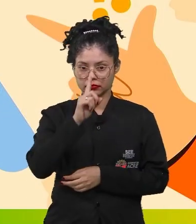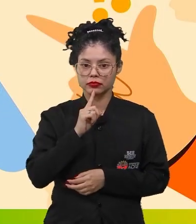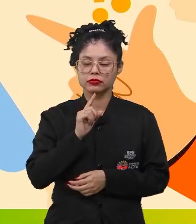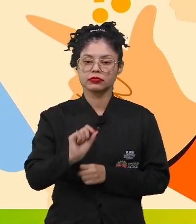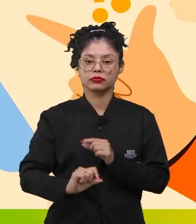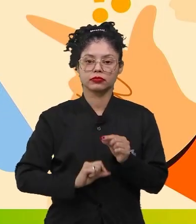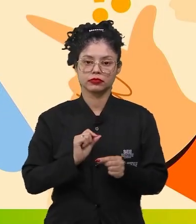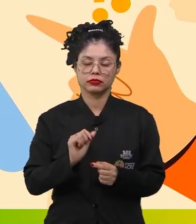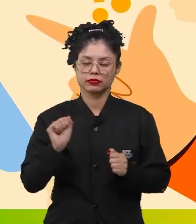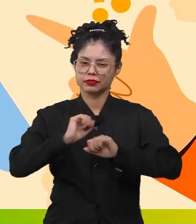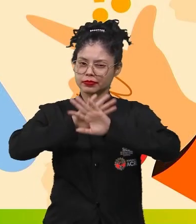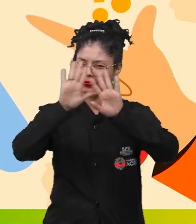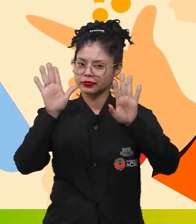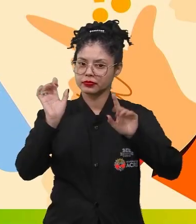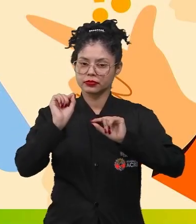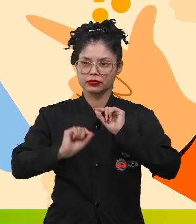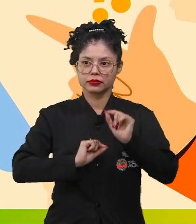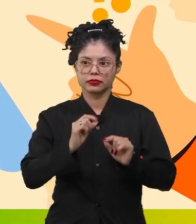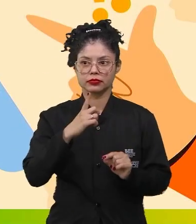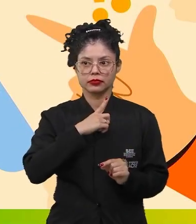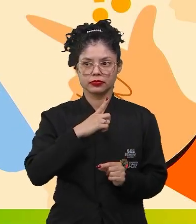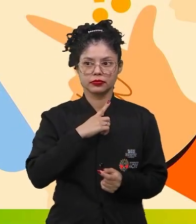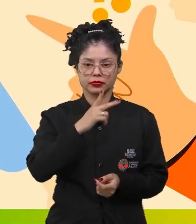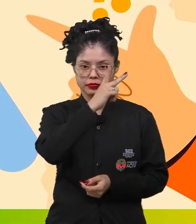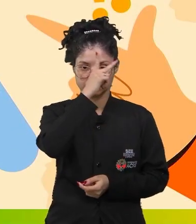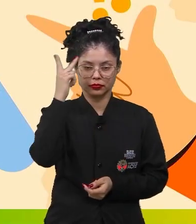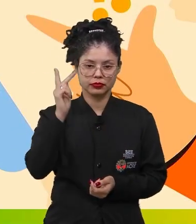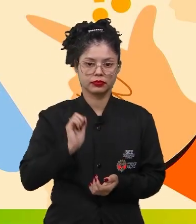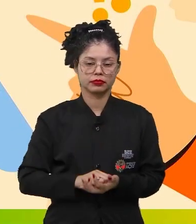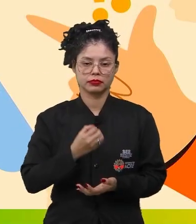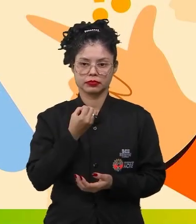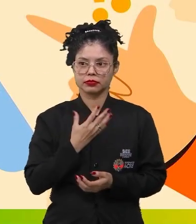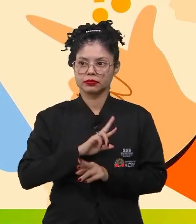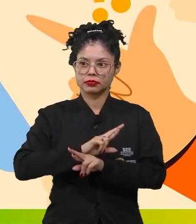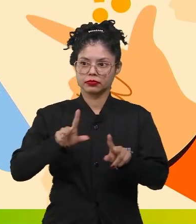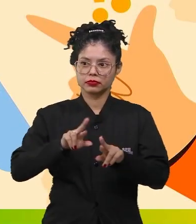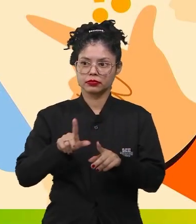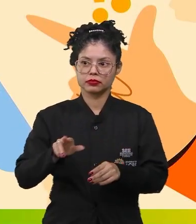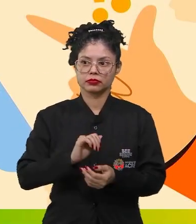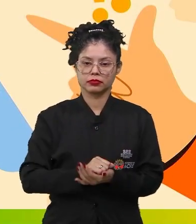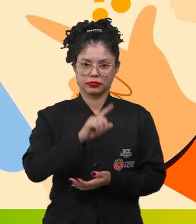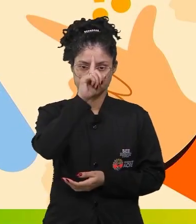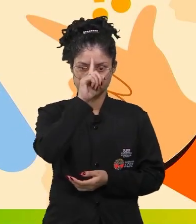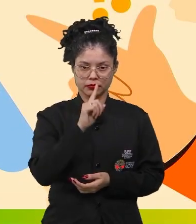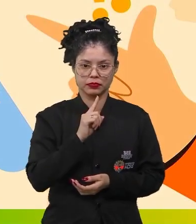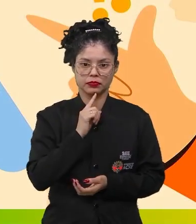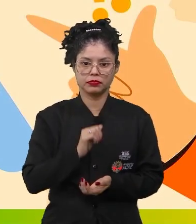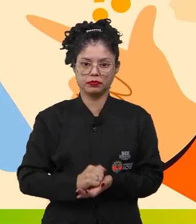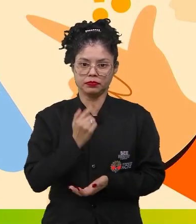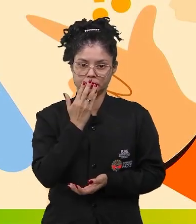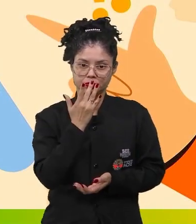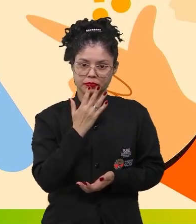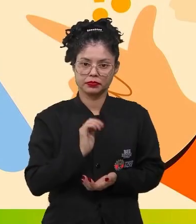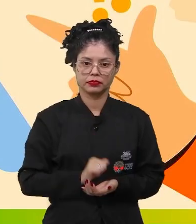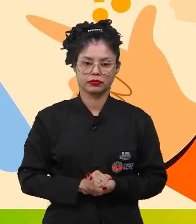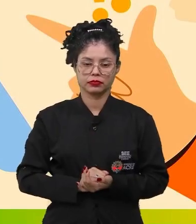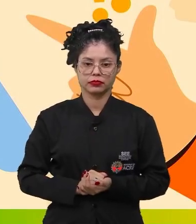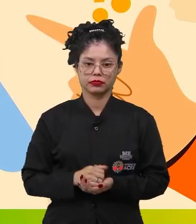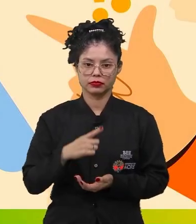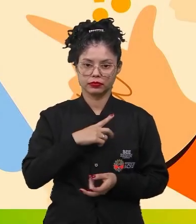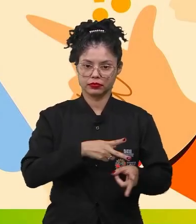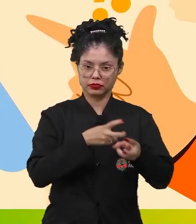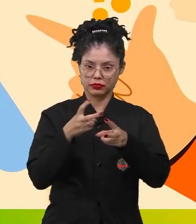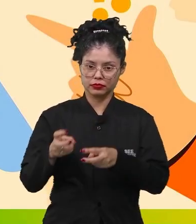imagem claramente que a gente tem uma pessoa bem diferente na imagem. Observem a cor e a